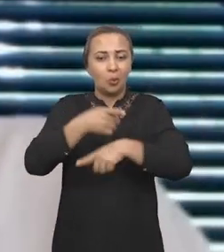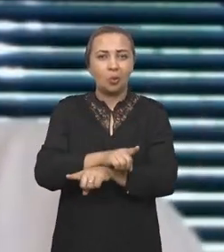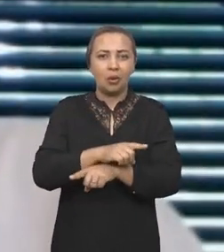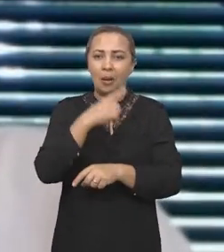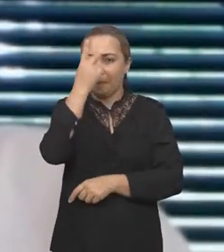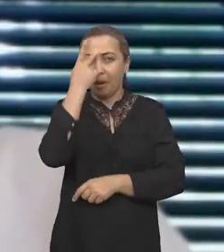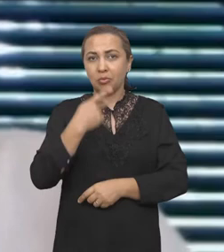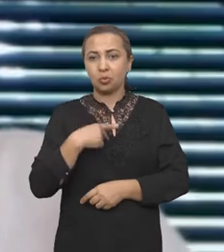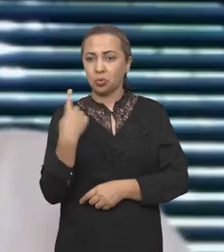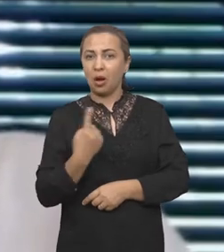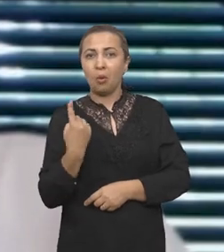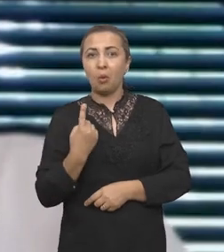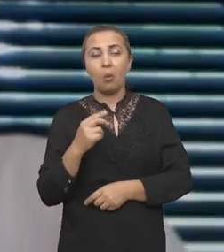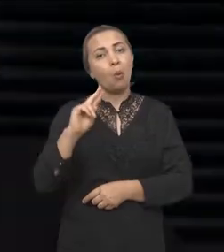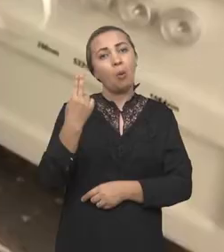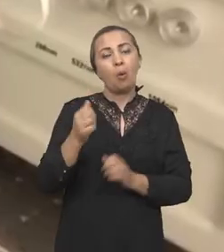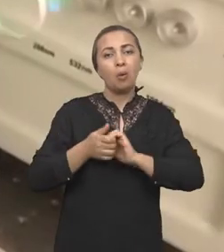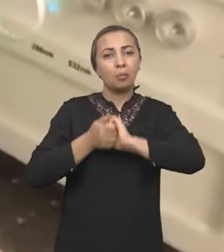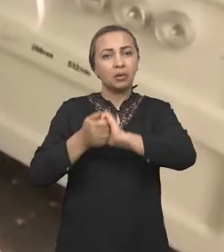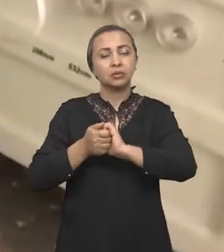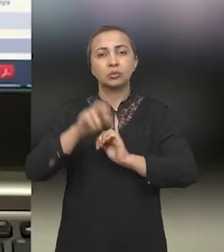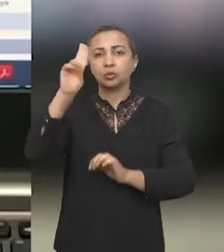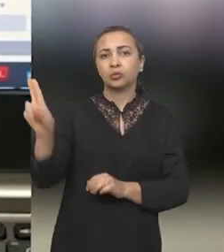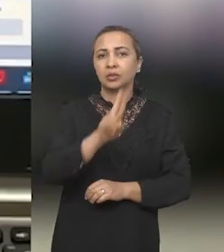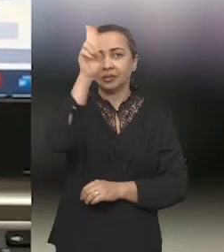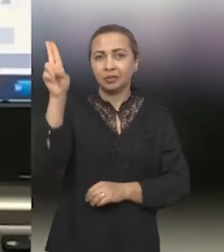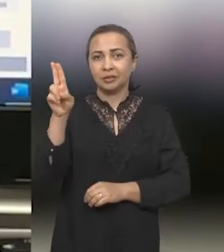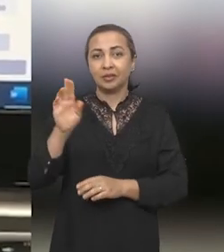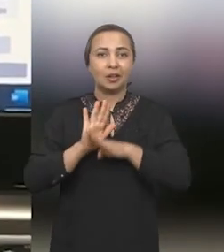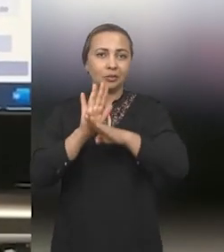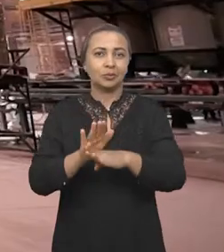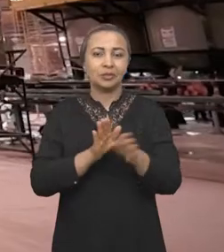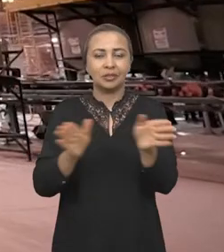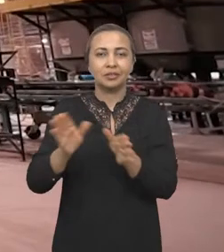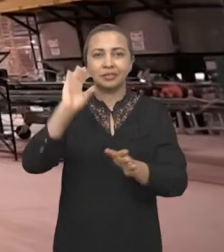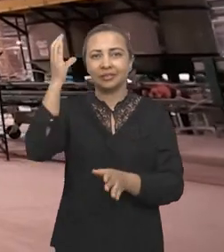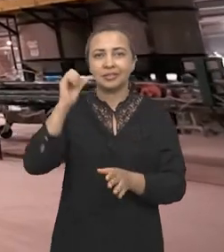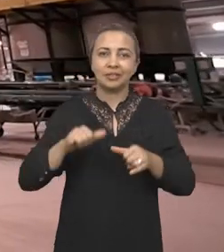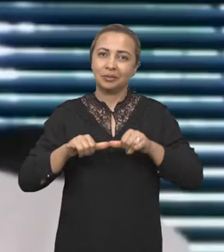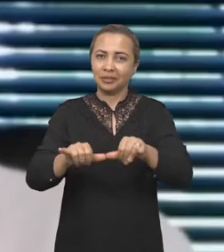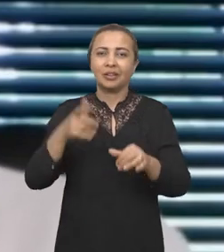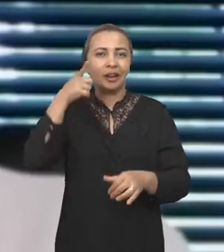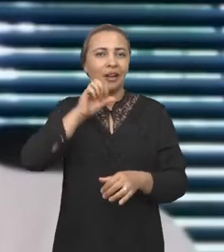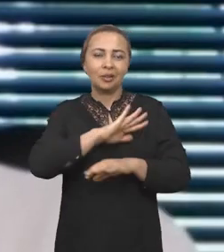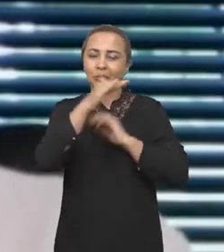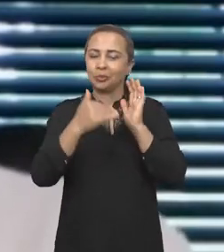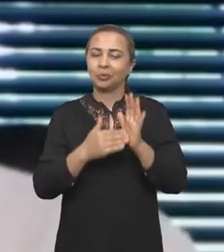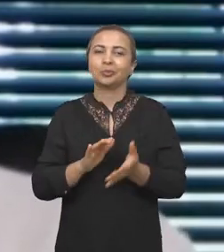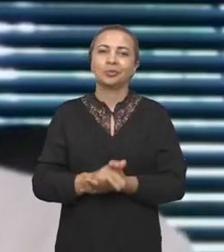ou em parceria com laboratórios de universidade. Na conexão entre ciência e mercado, ganham todos. A gente quer